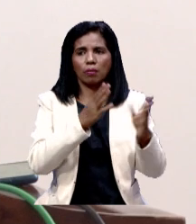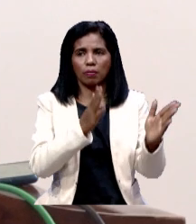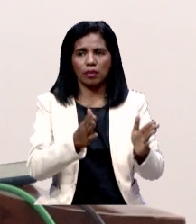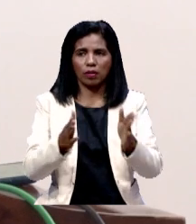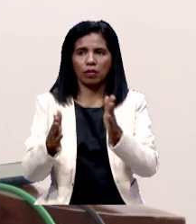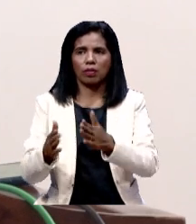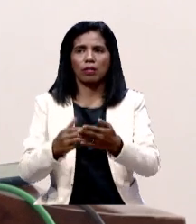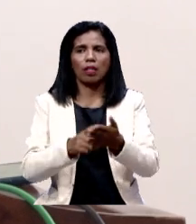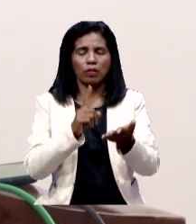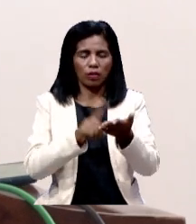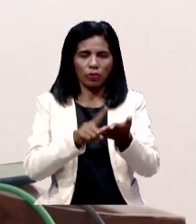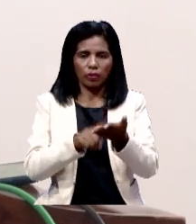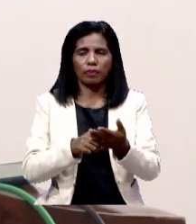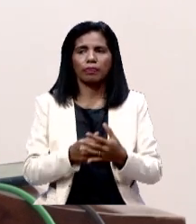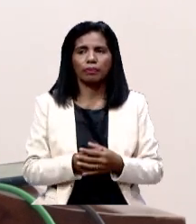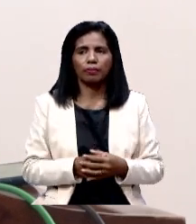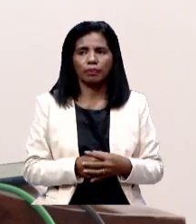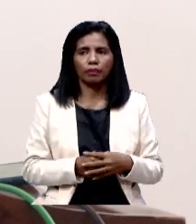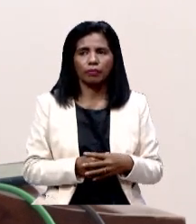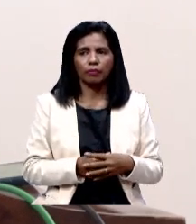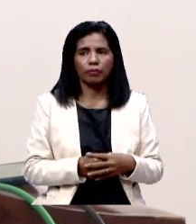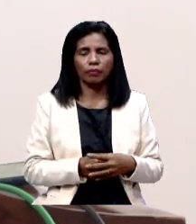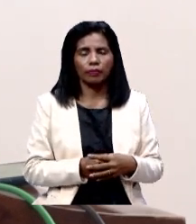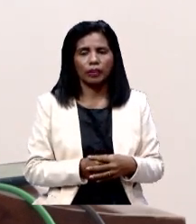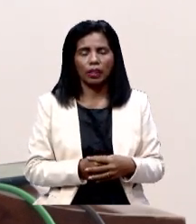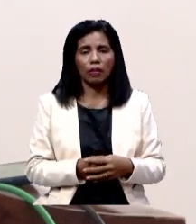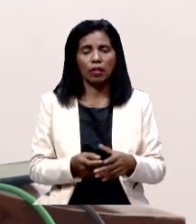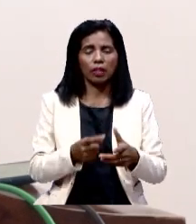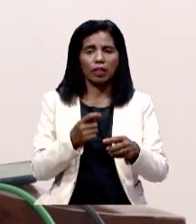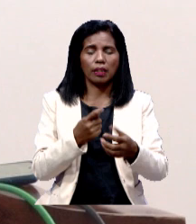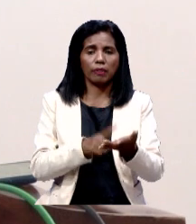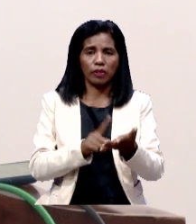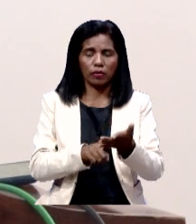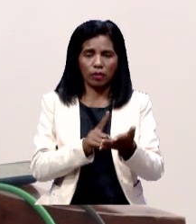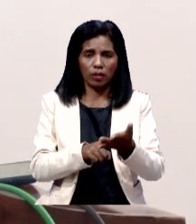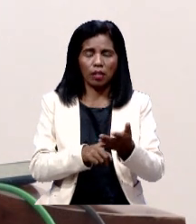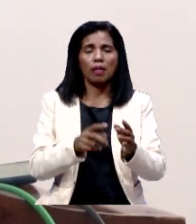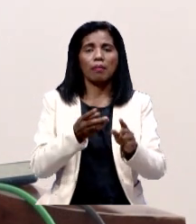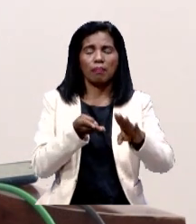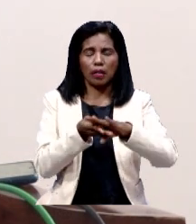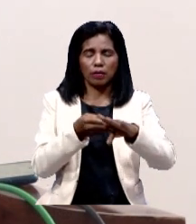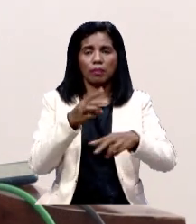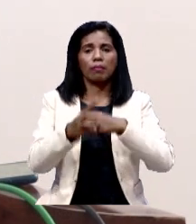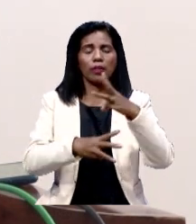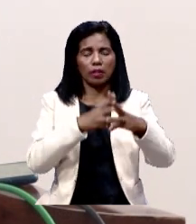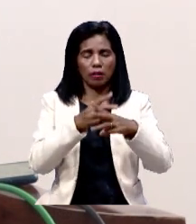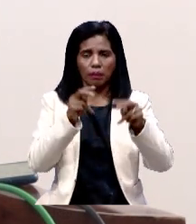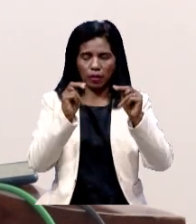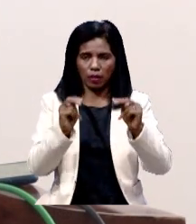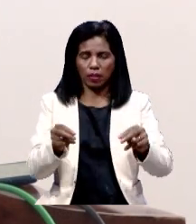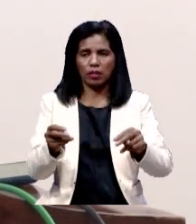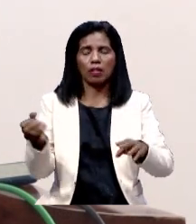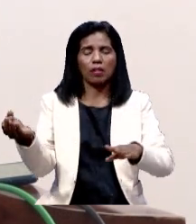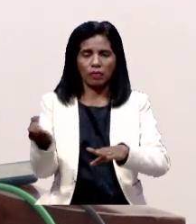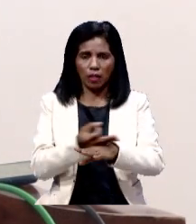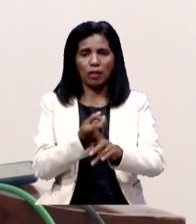ia fazer discussão nela. Ia fazer discussão, né? Banco Mundial, nós precisamos de documento, na bem bacamai o